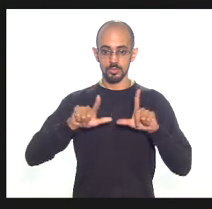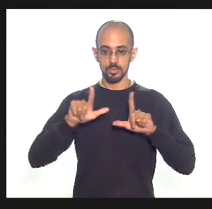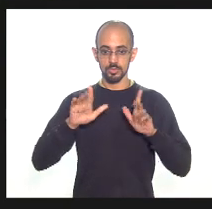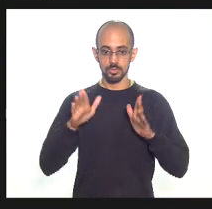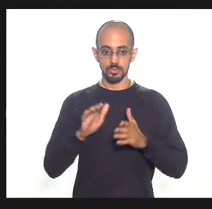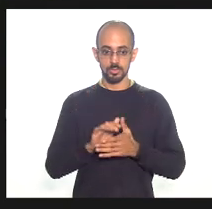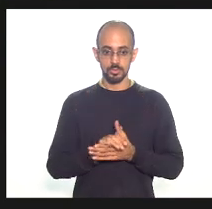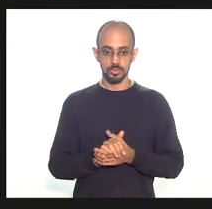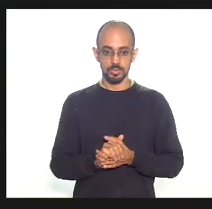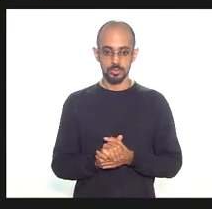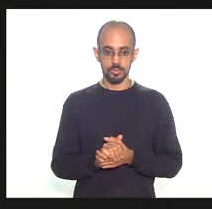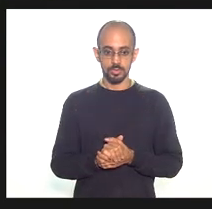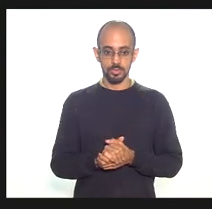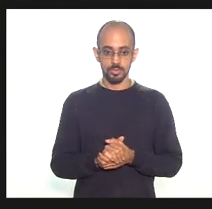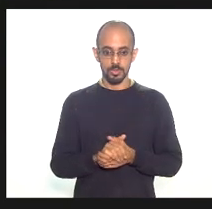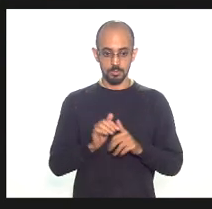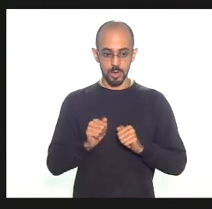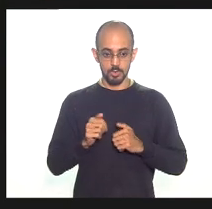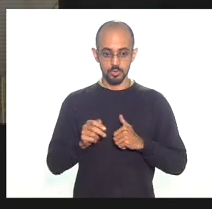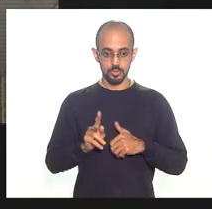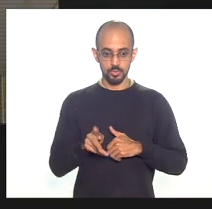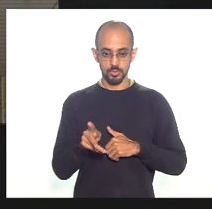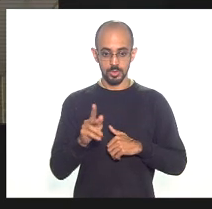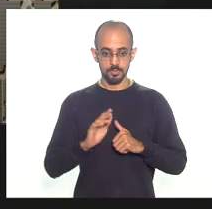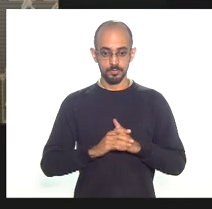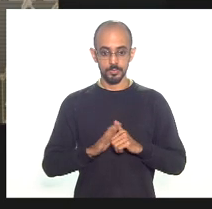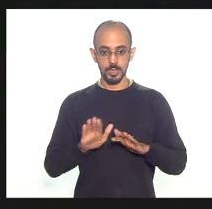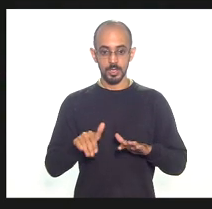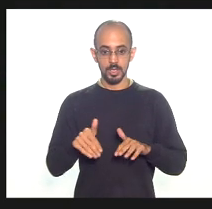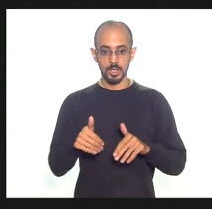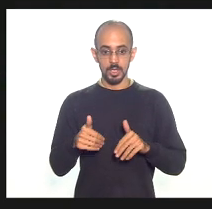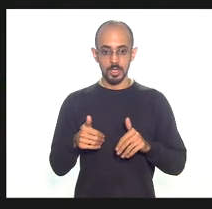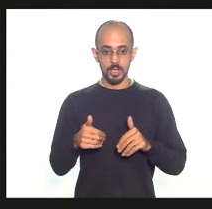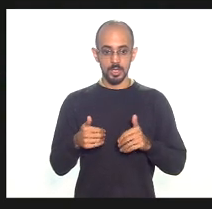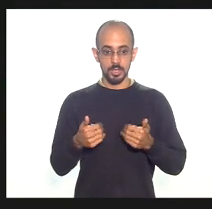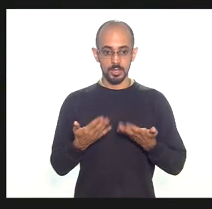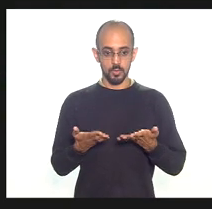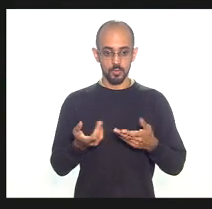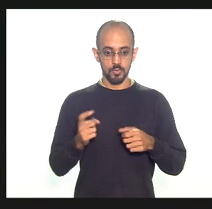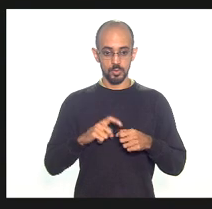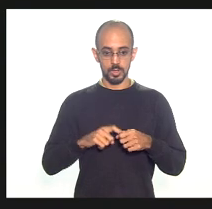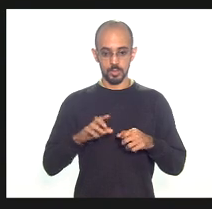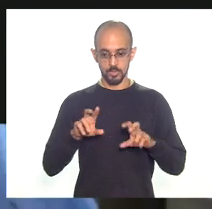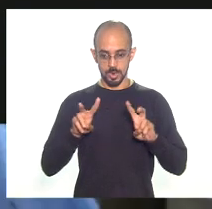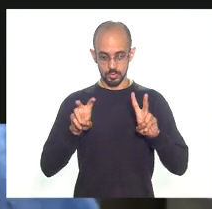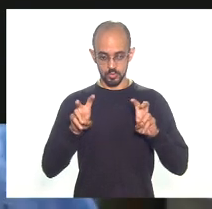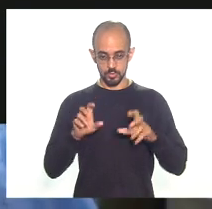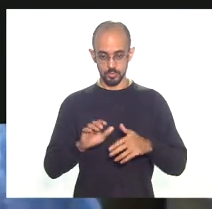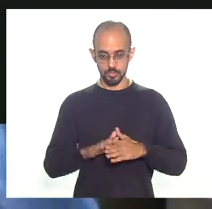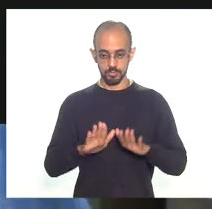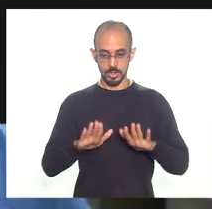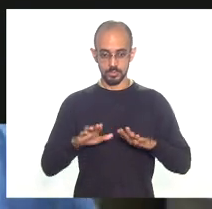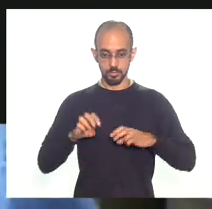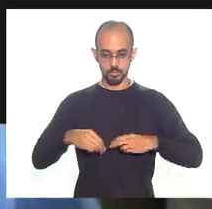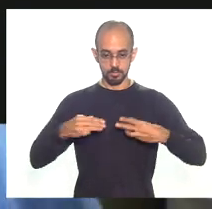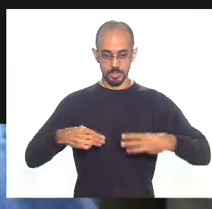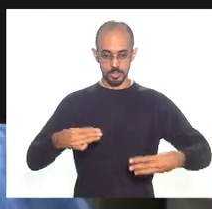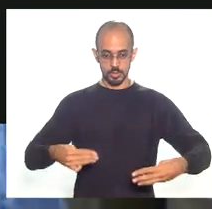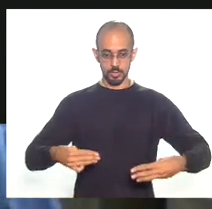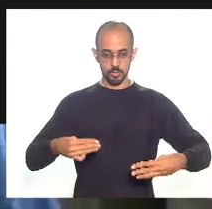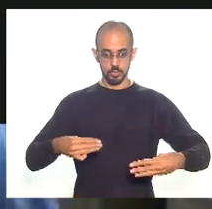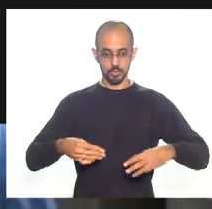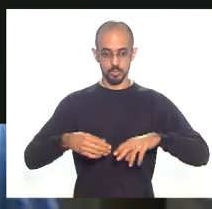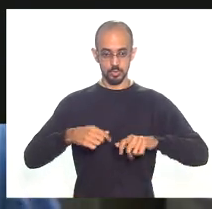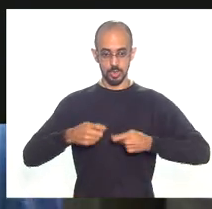posso continuar deputado pode prosseguir voltando lá mas o ministro da economia o